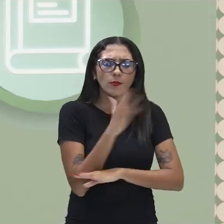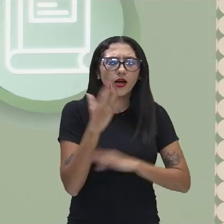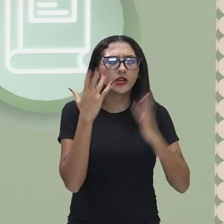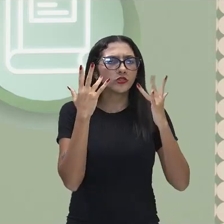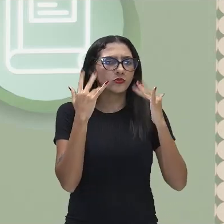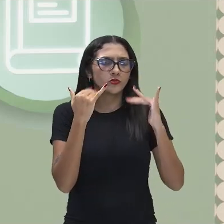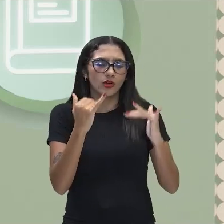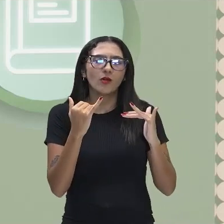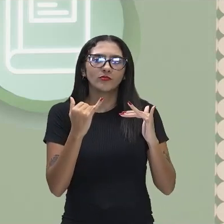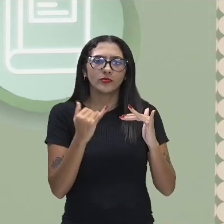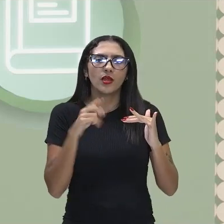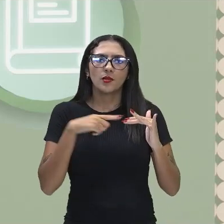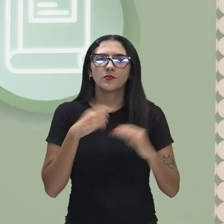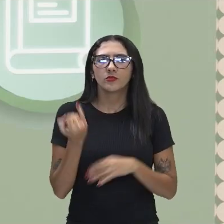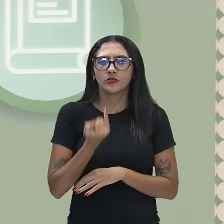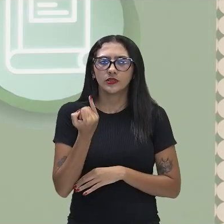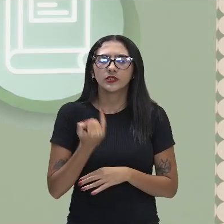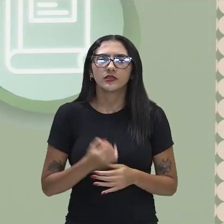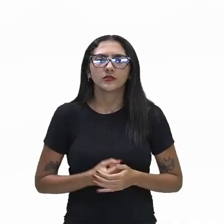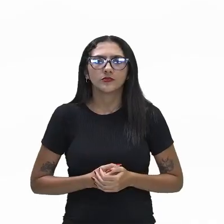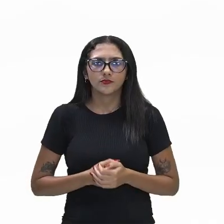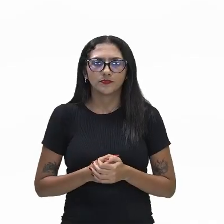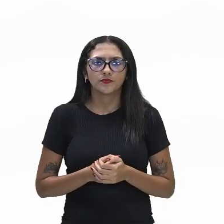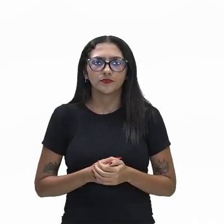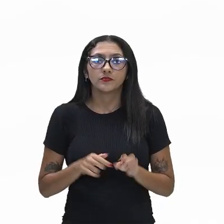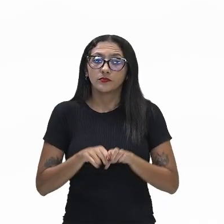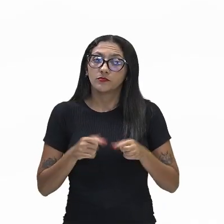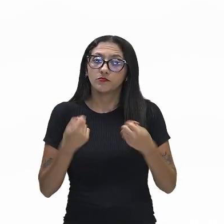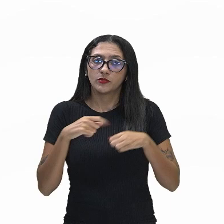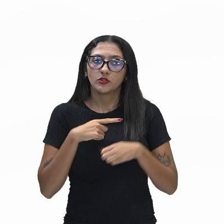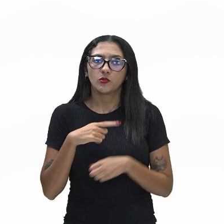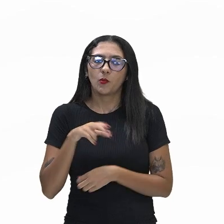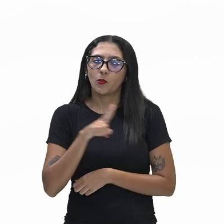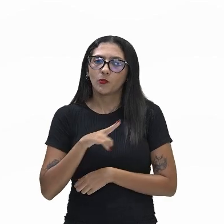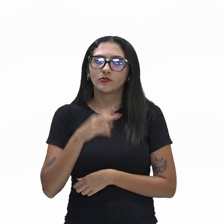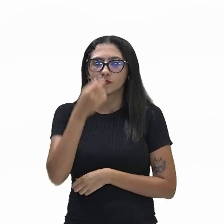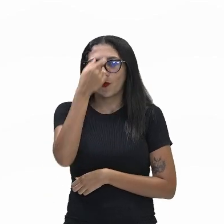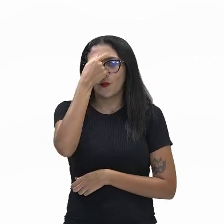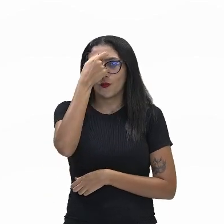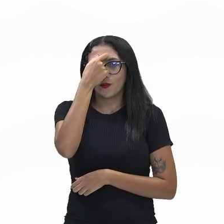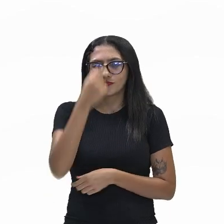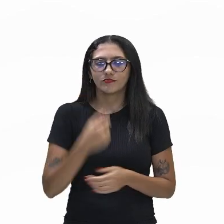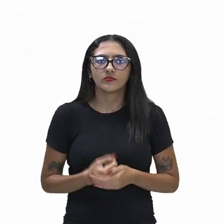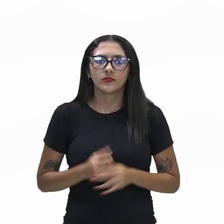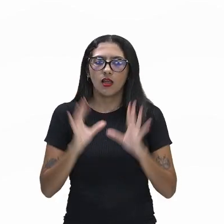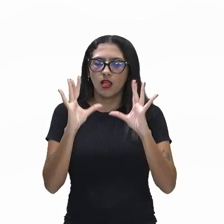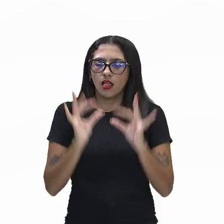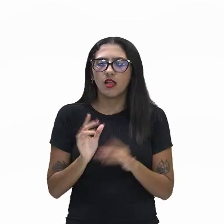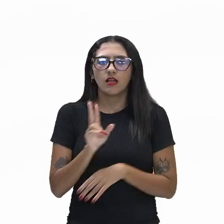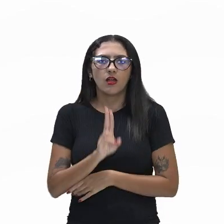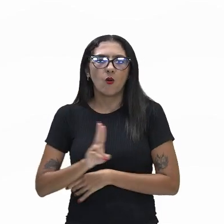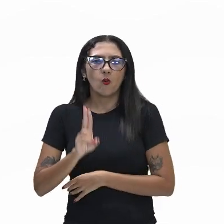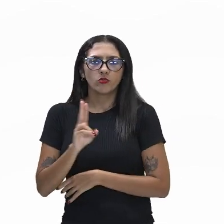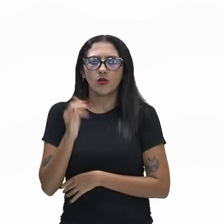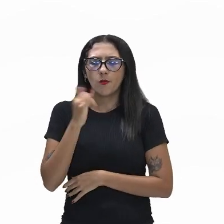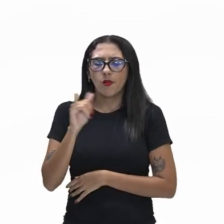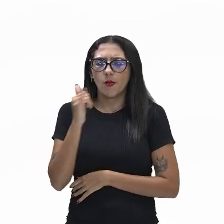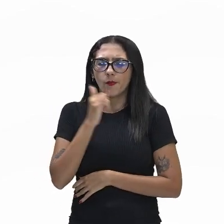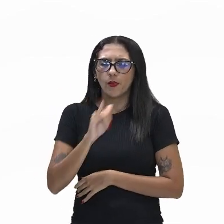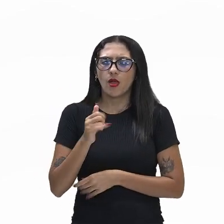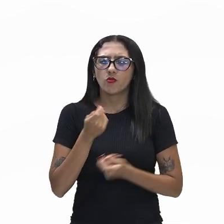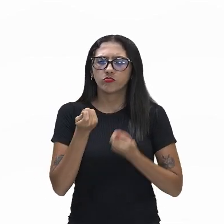né, a necessidade de várias ações sustentáveis. Vejam aí, redução do consumo de energia,